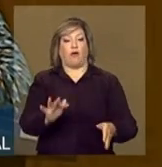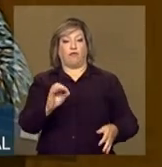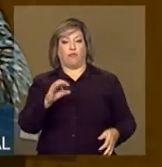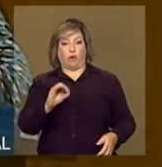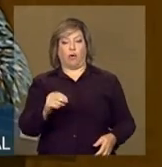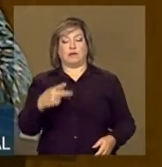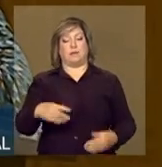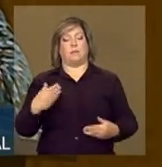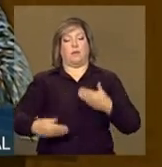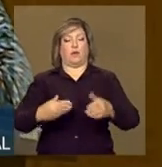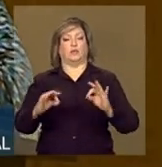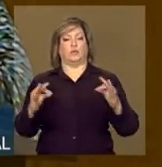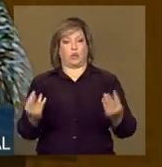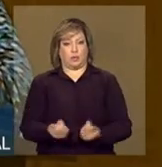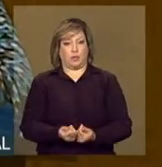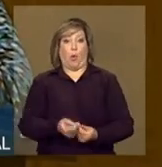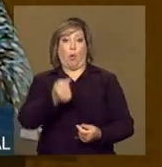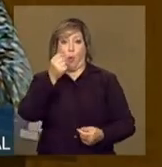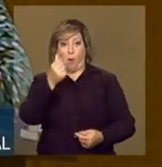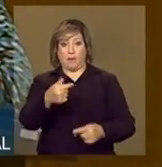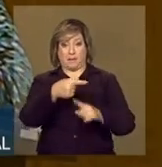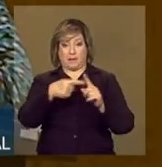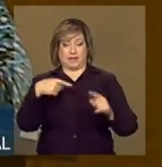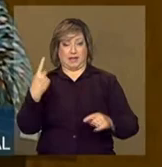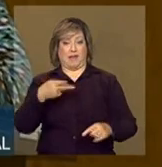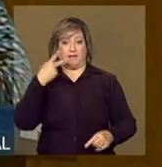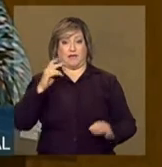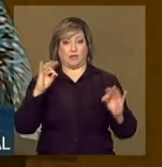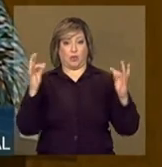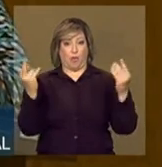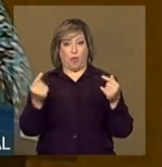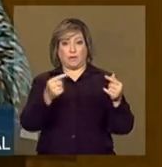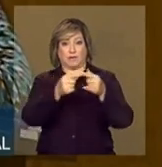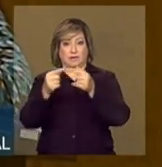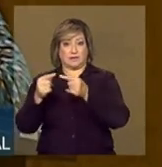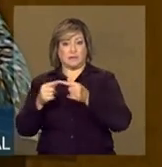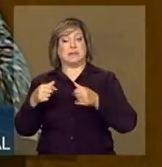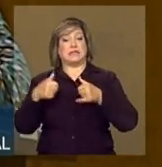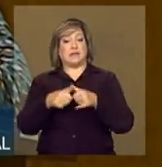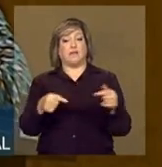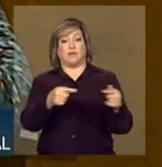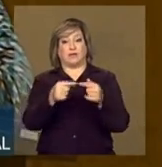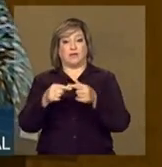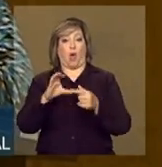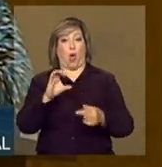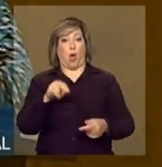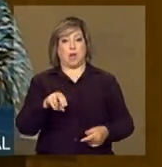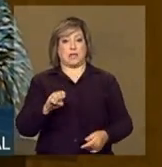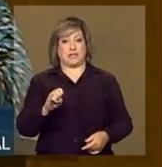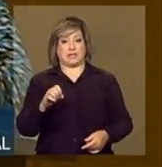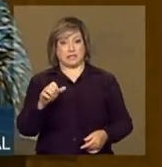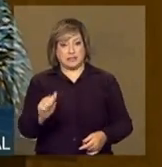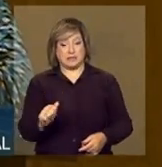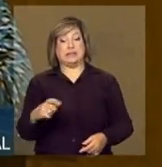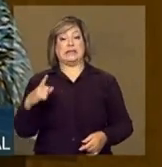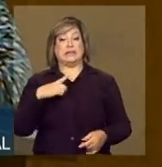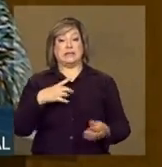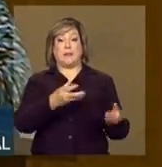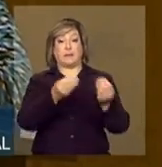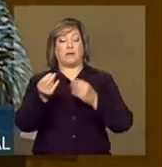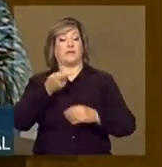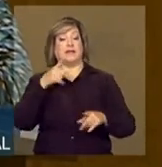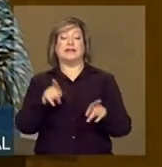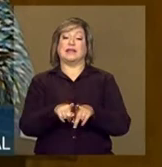processo todo. Quase metade das falas que coincidiram estavam relacionadas ao CONSEA. Mas tem muitas falas também